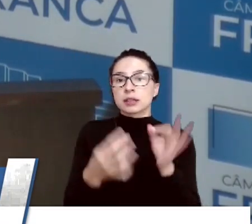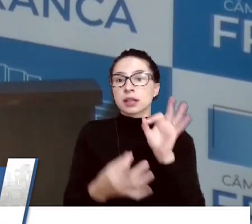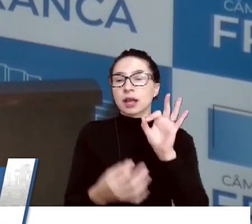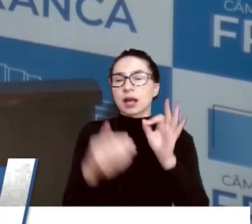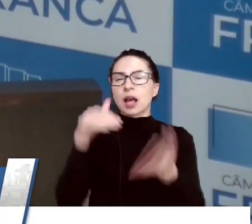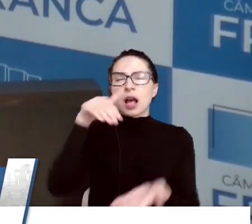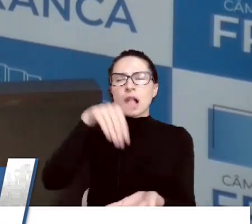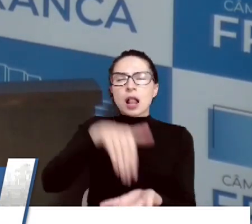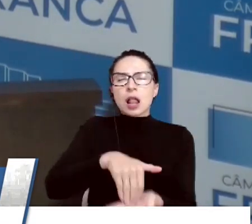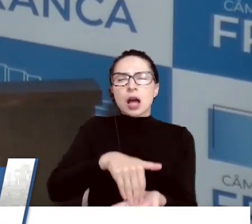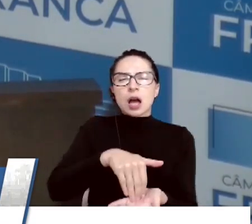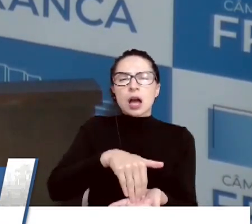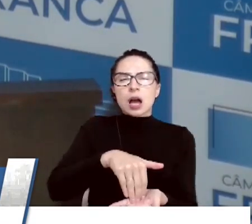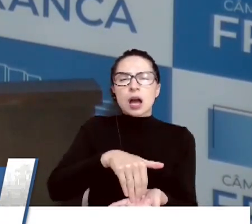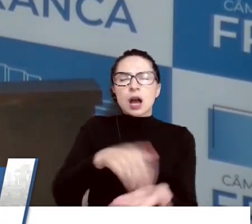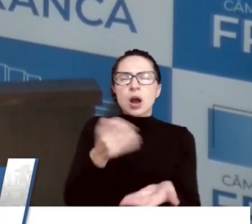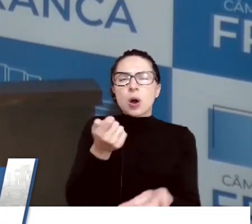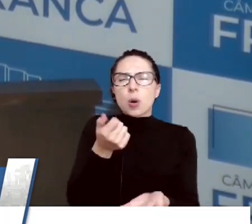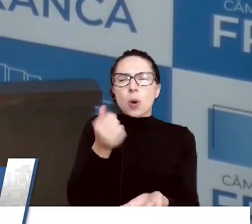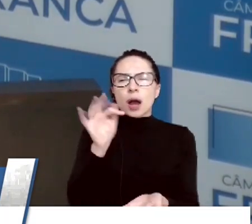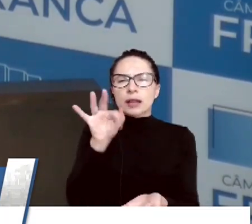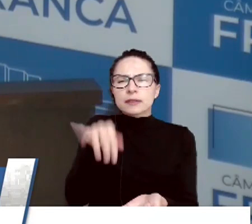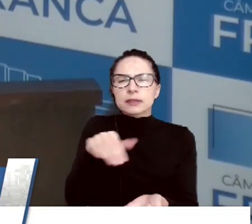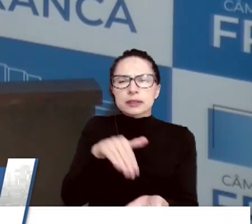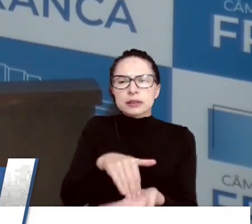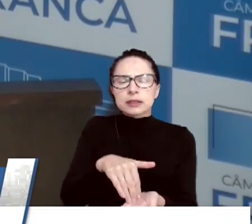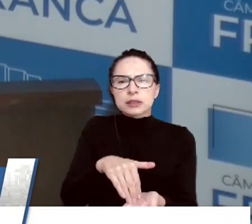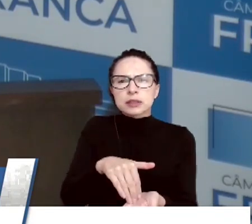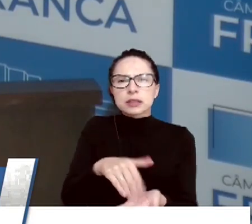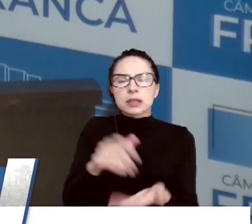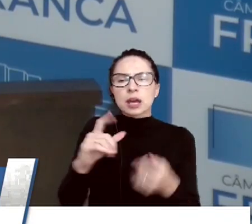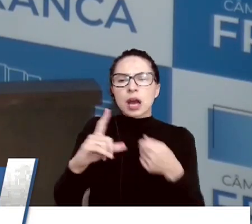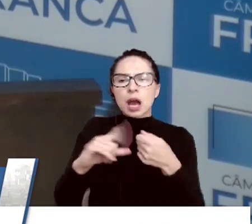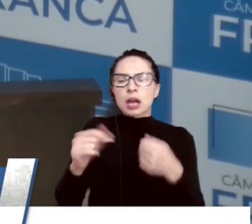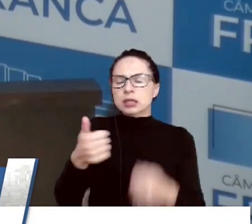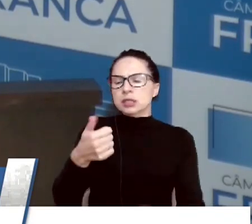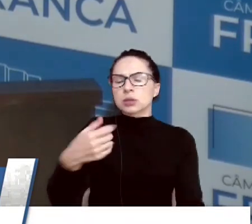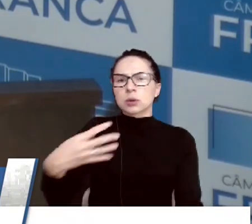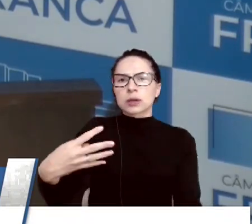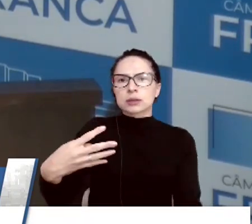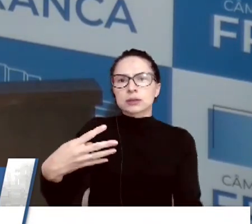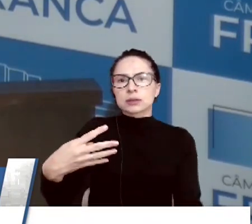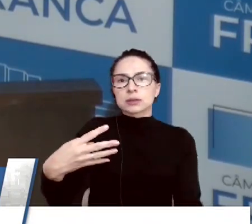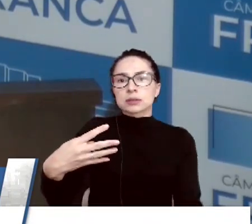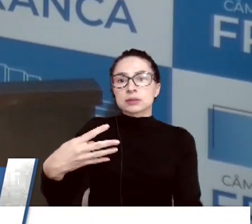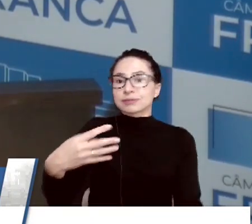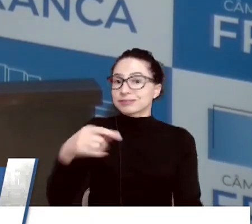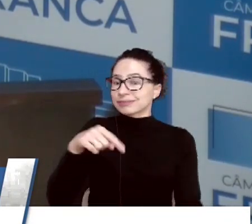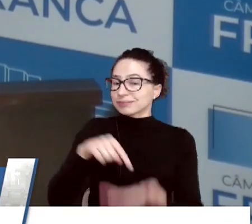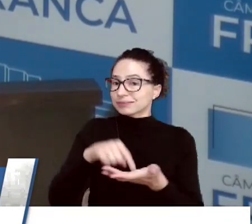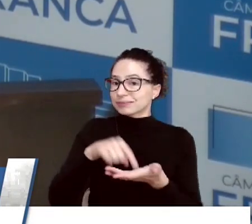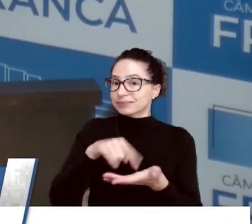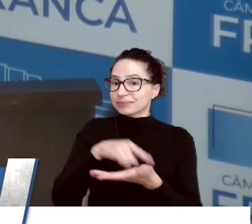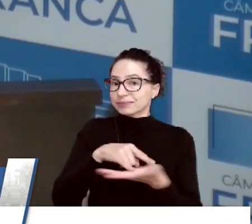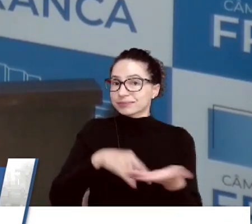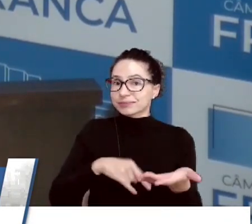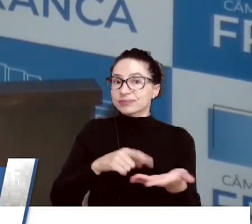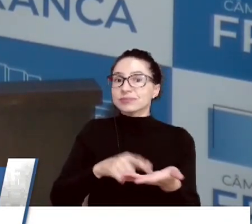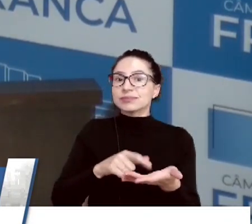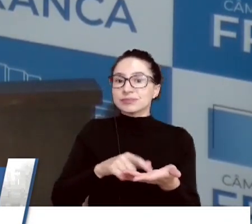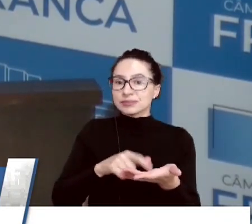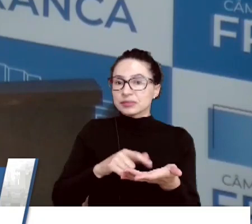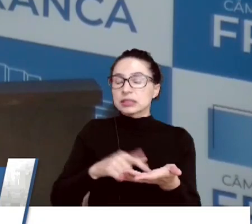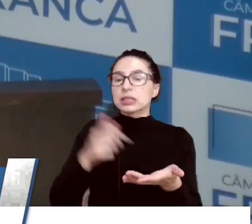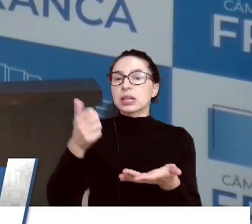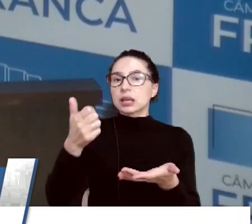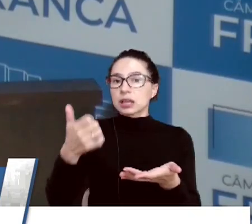no quase que no rodapé final, artigo 14, esse documento é o que fala,